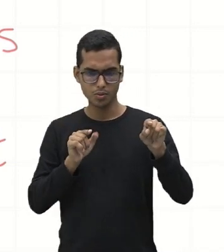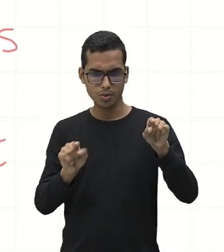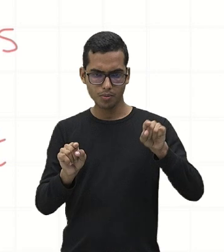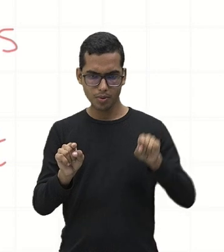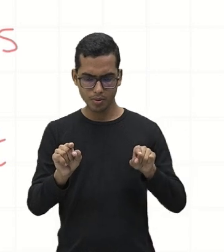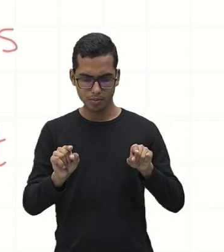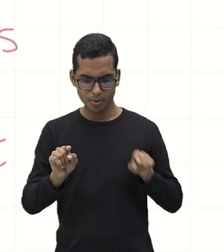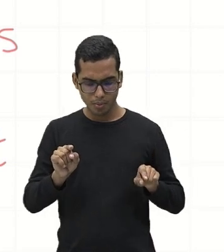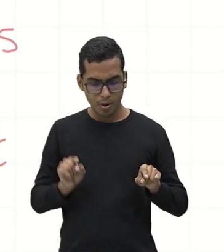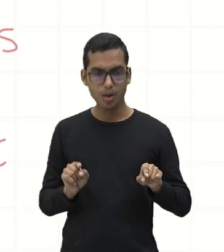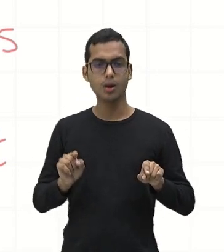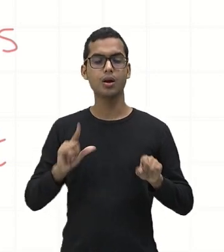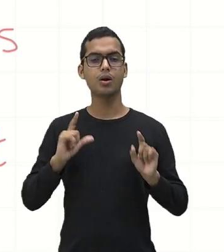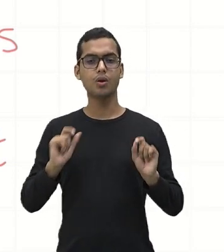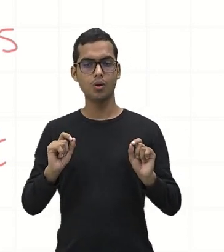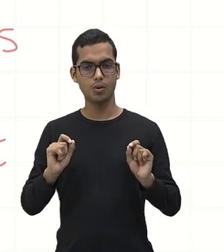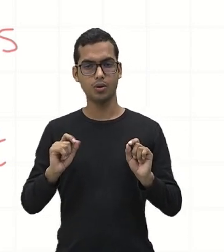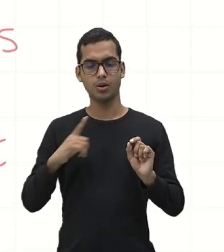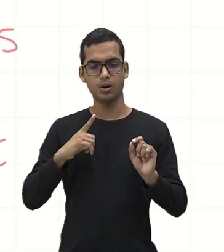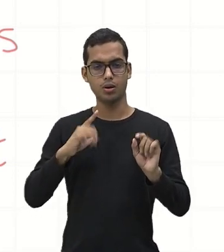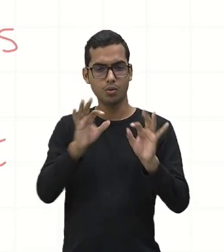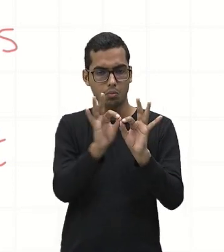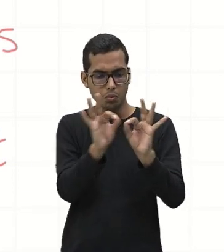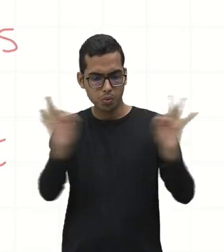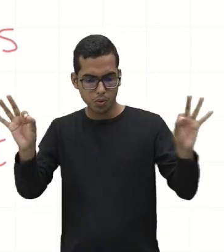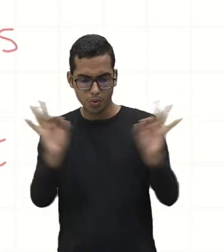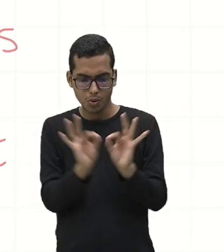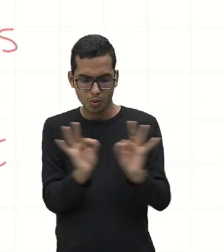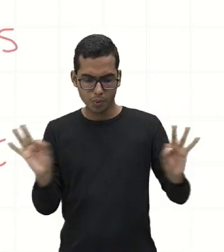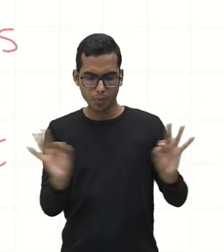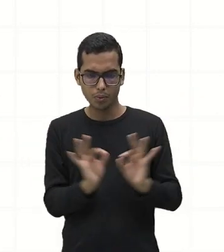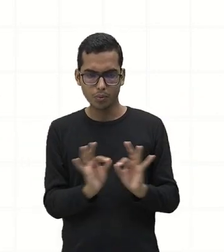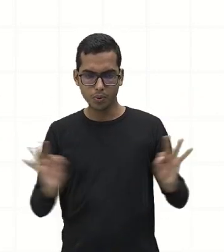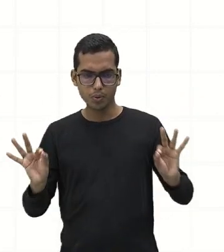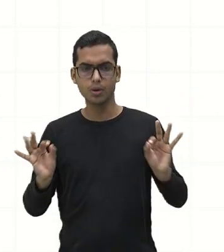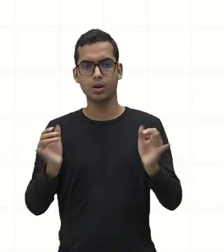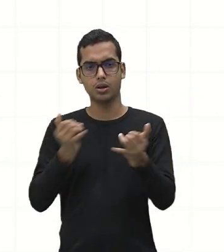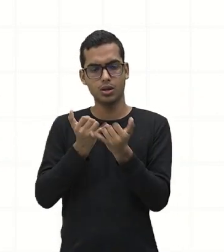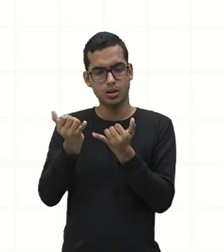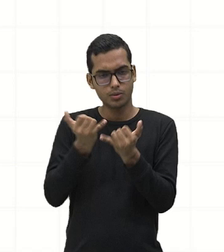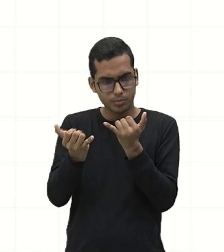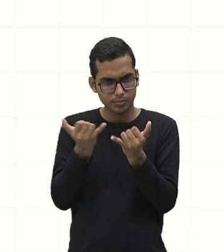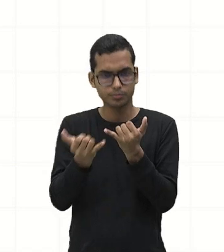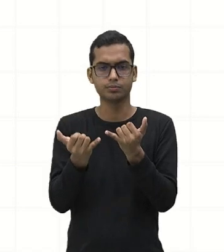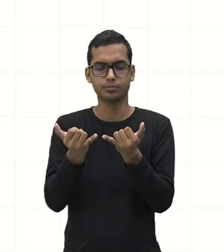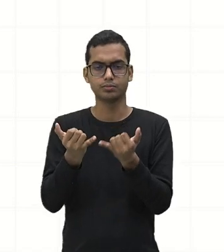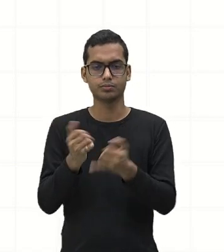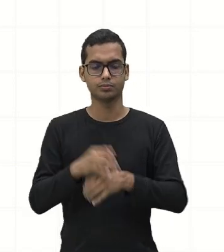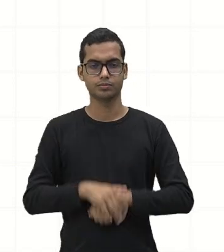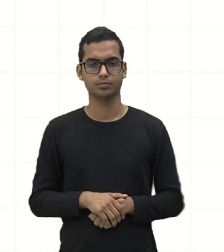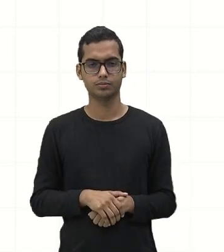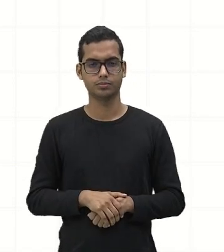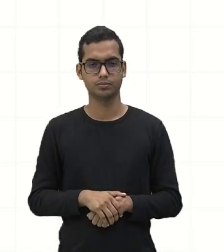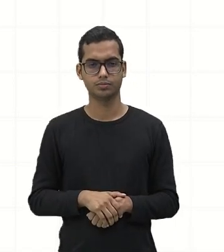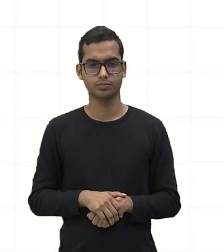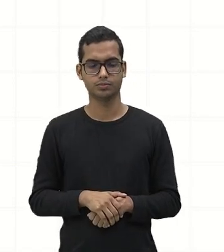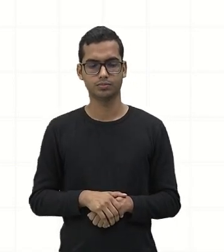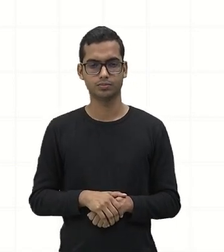retas paralelas cortadas por transversal. Beleza. E qual vai ser a nossa primeira proporcional?